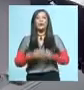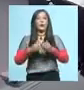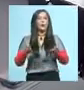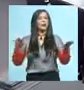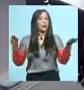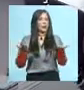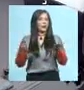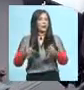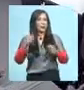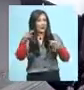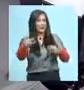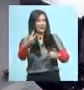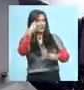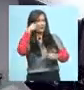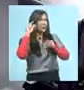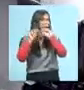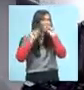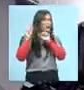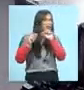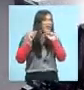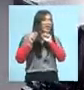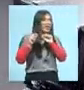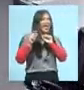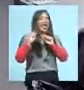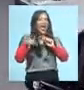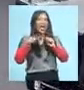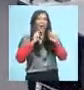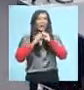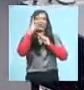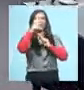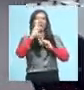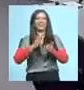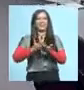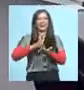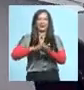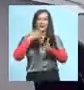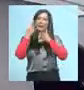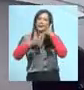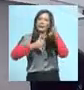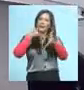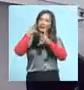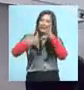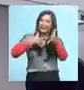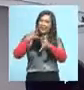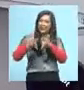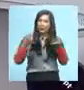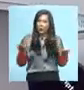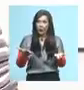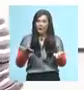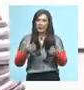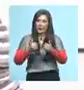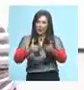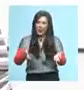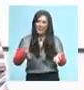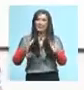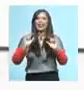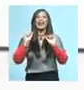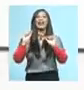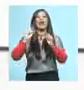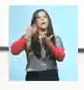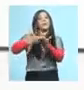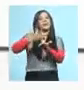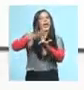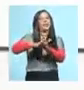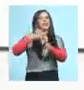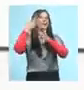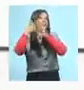A partir de hoje, como você já está vendo, o Repórter Brasil passa a ter tradução em Libras, a língua brasileira de sinais. E quem faz